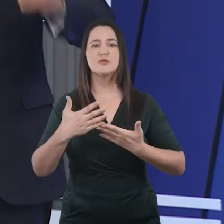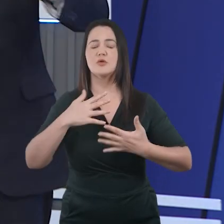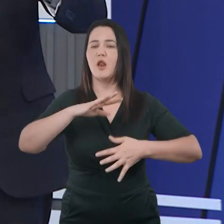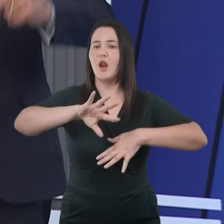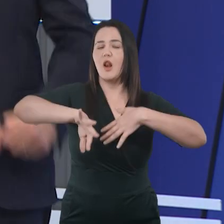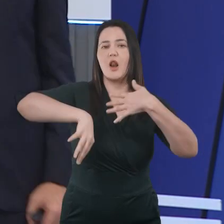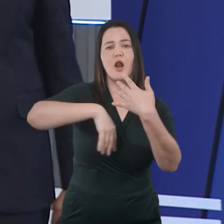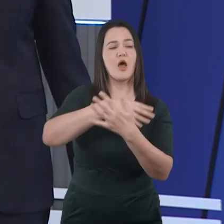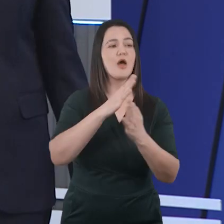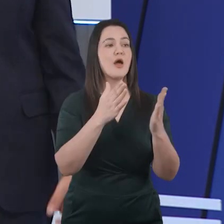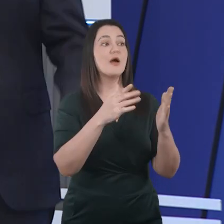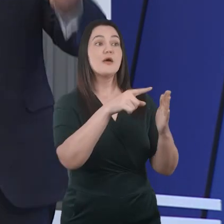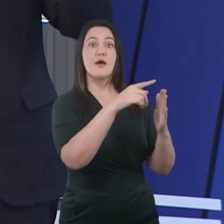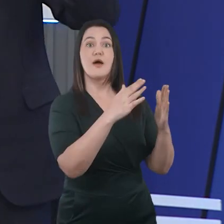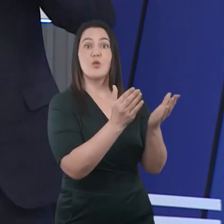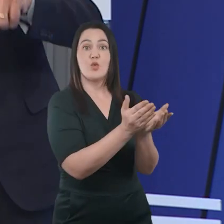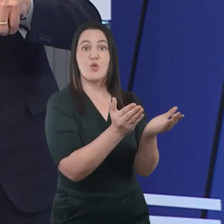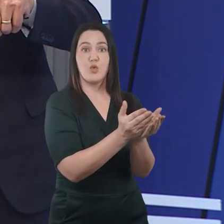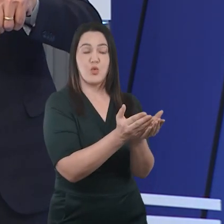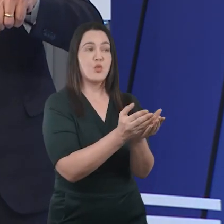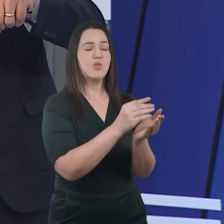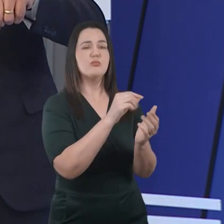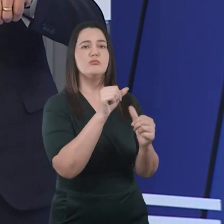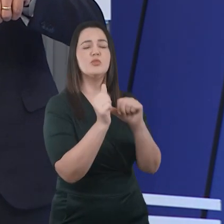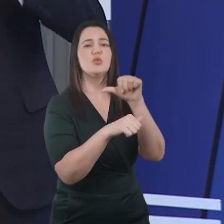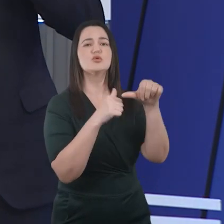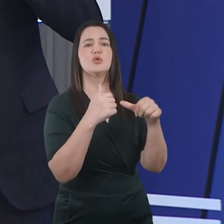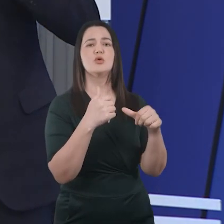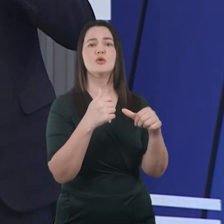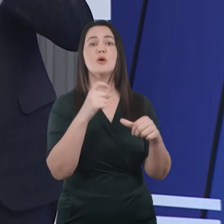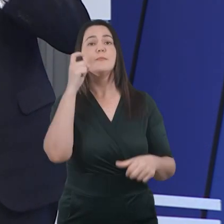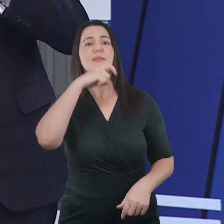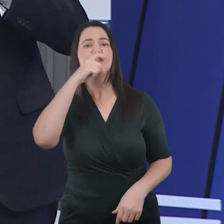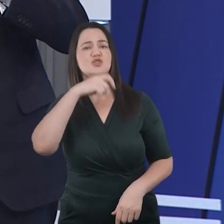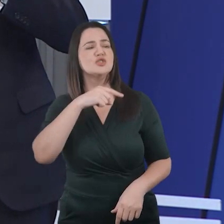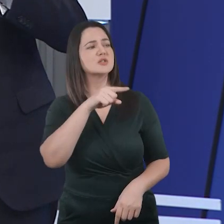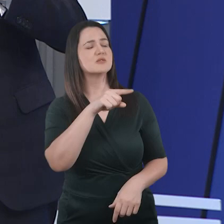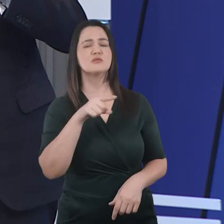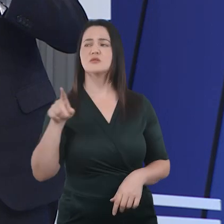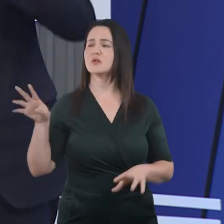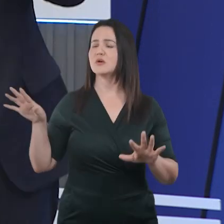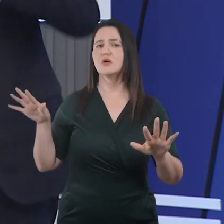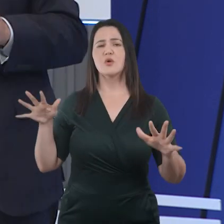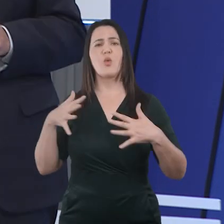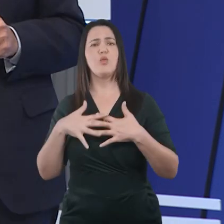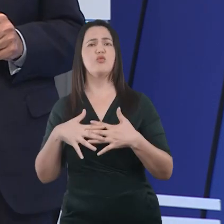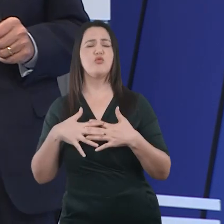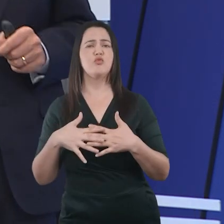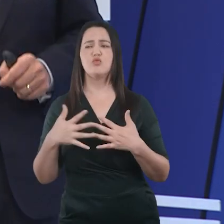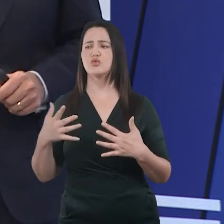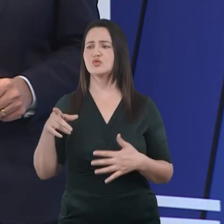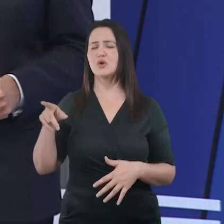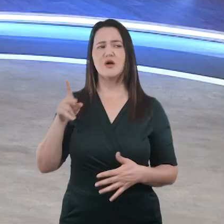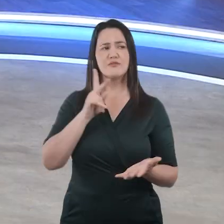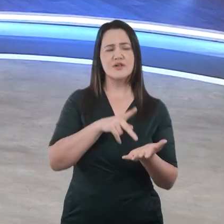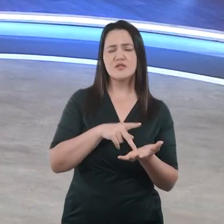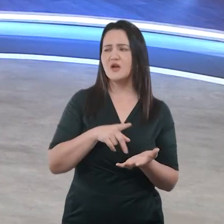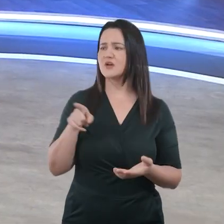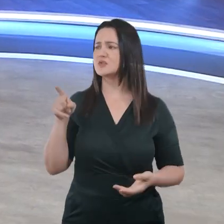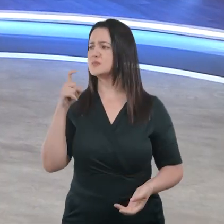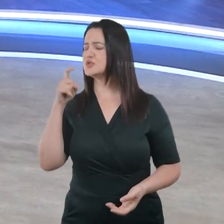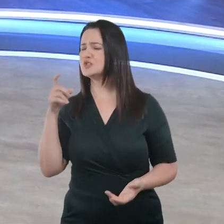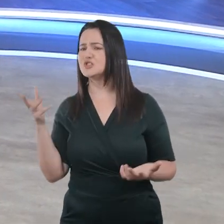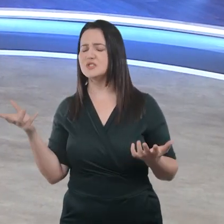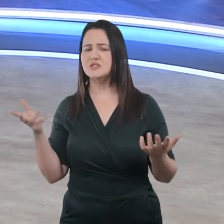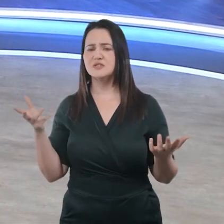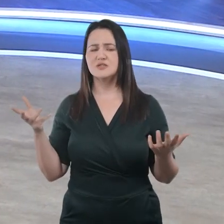igreja deixou de viver a verdade. Mentiras começaram a ser ensinadas e praticadas. E você